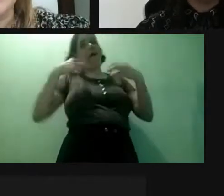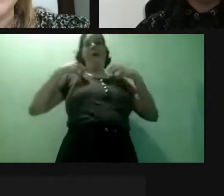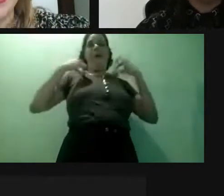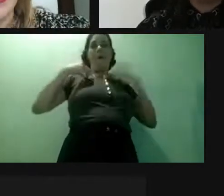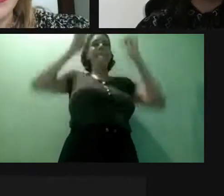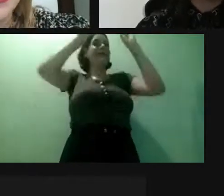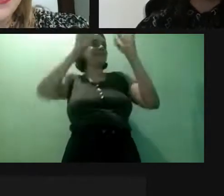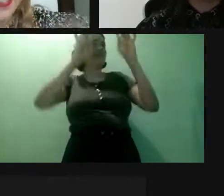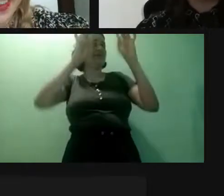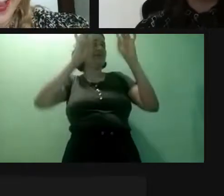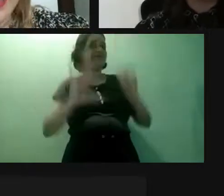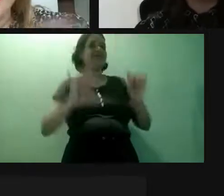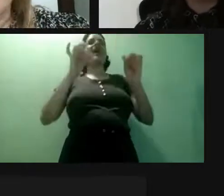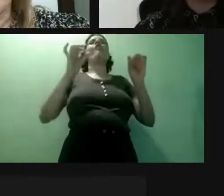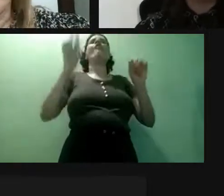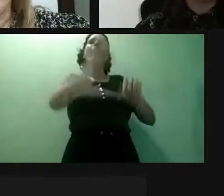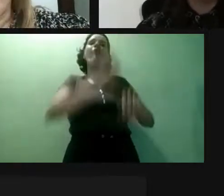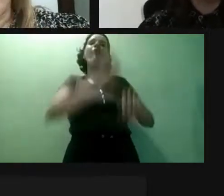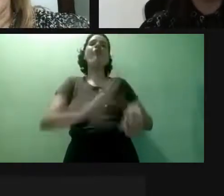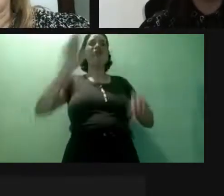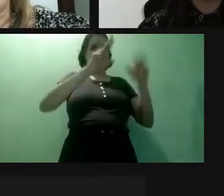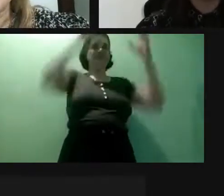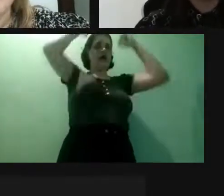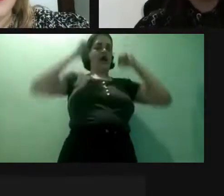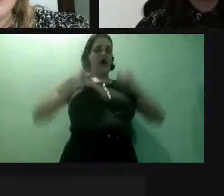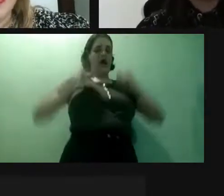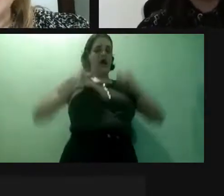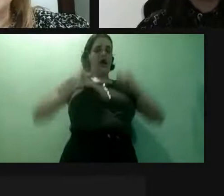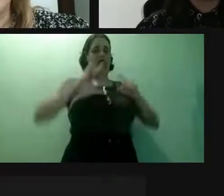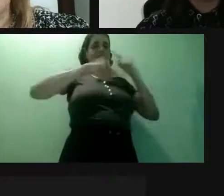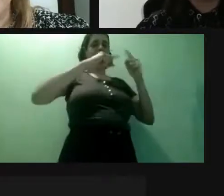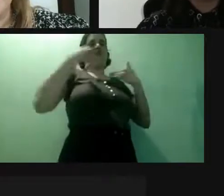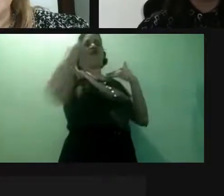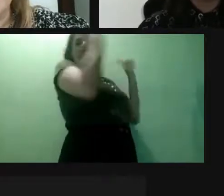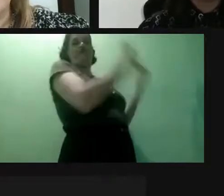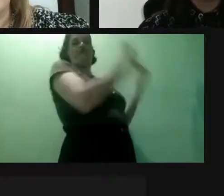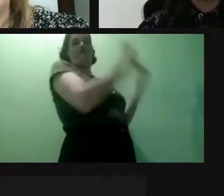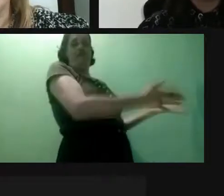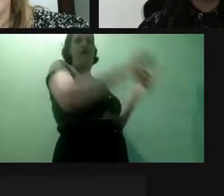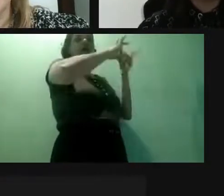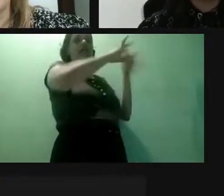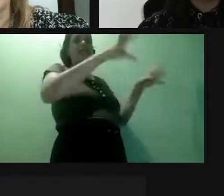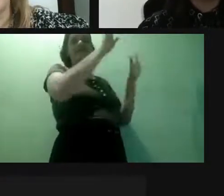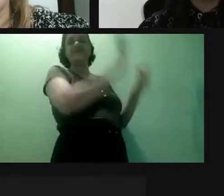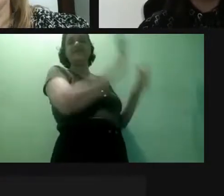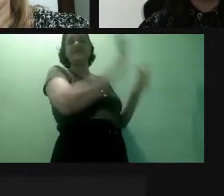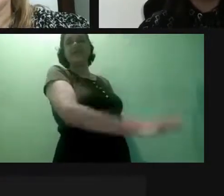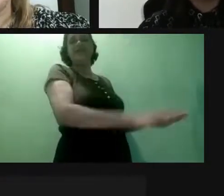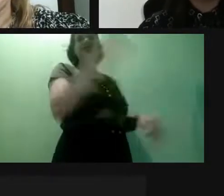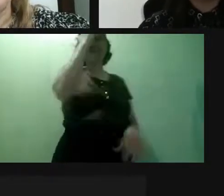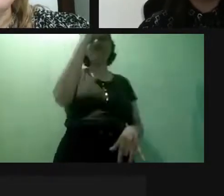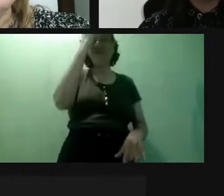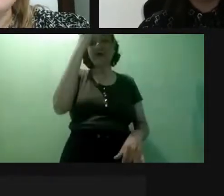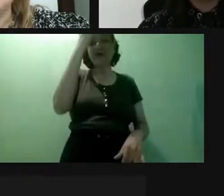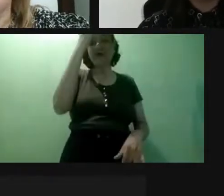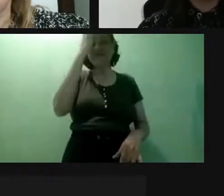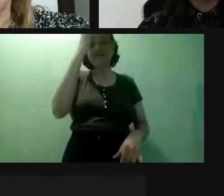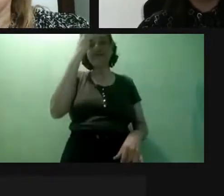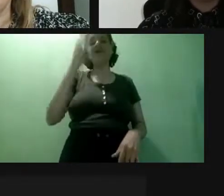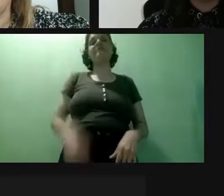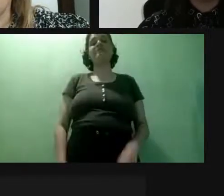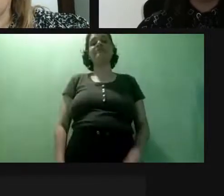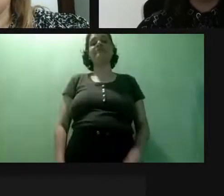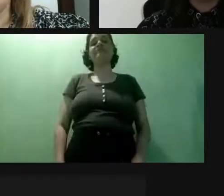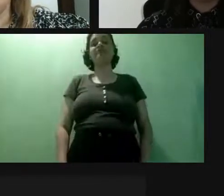É verdade, se tivesse uma roupa especial. Pois é, e aí já ficaria mais fácil, né? Então, assim,